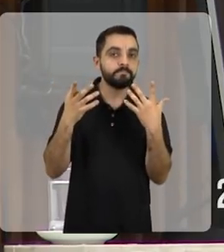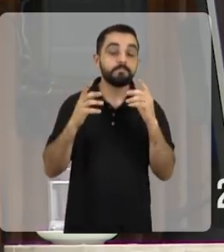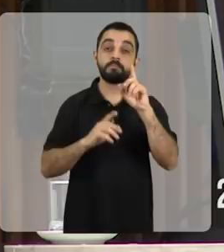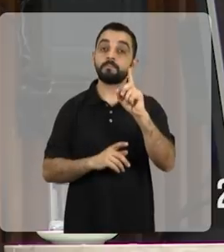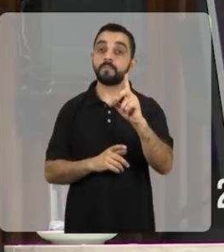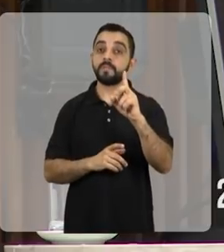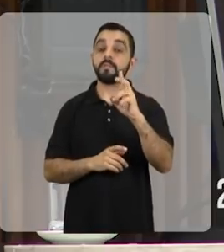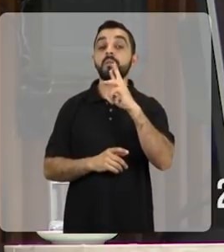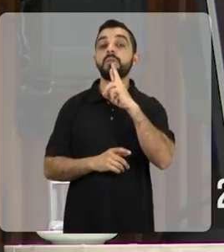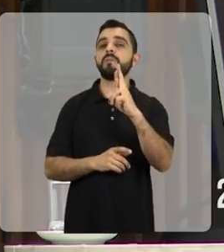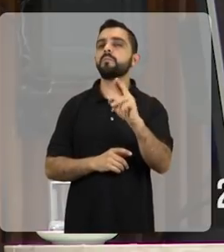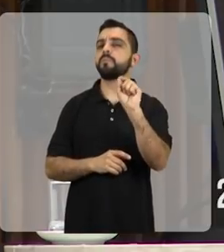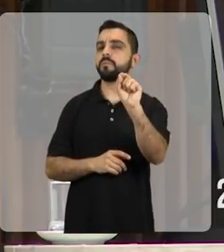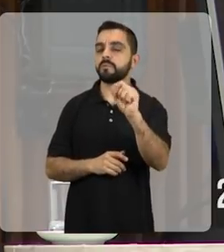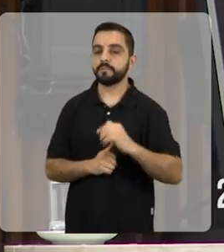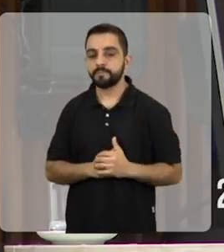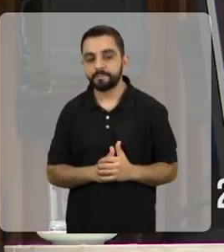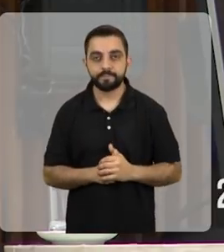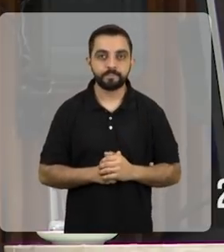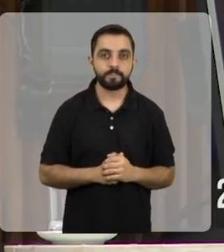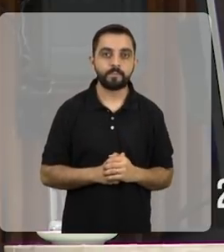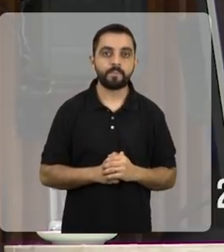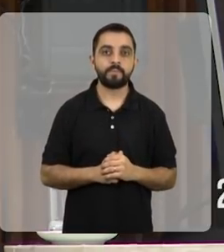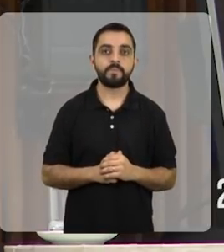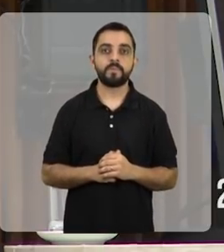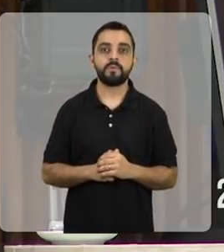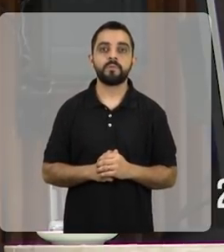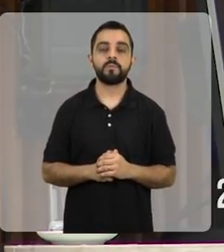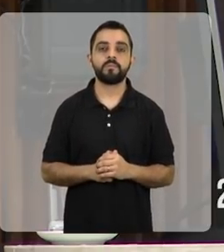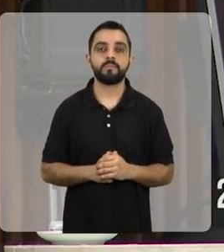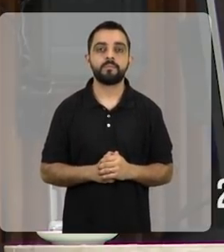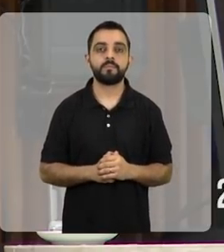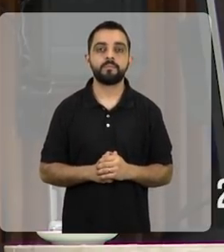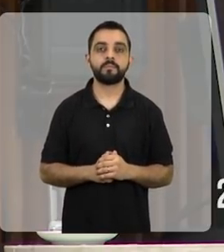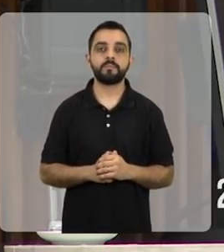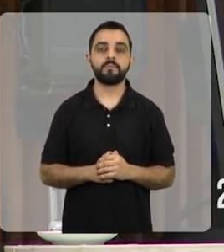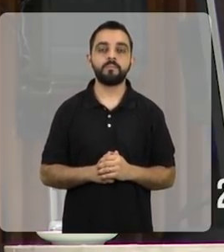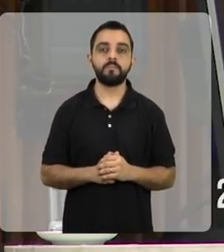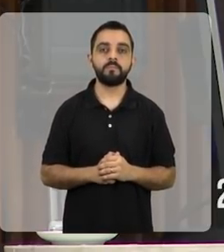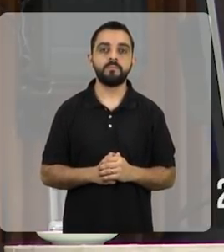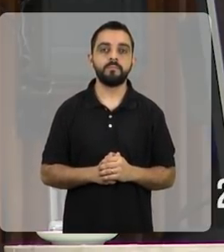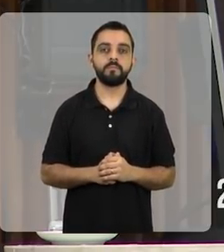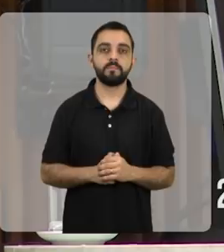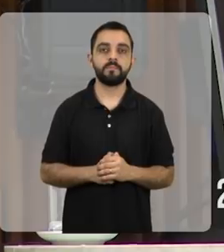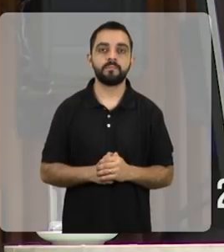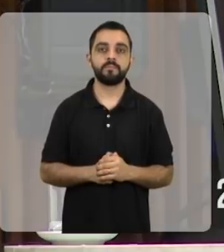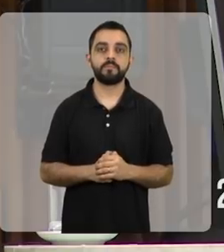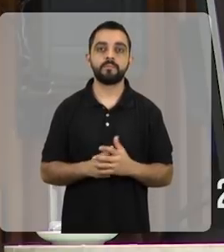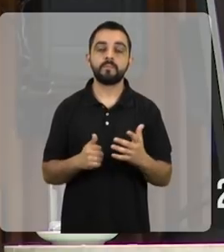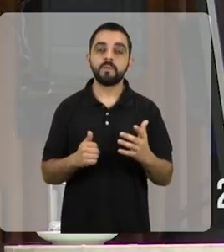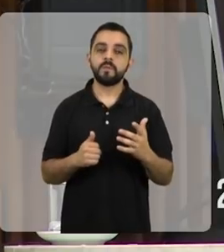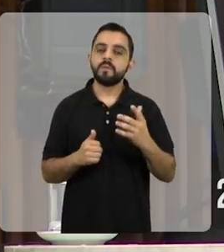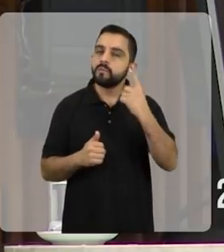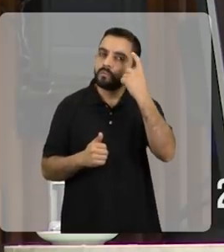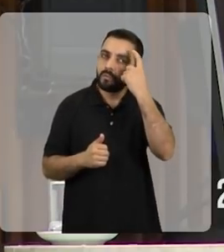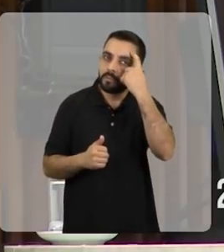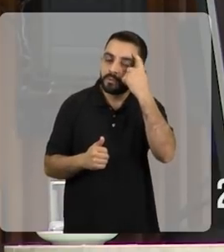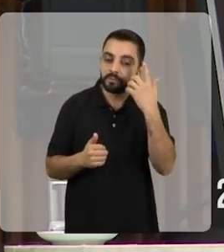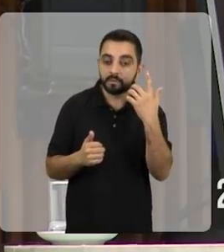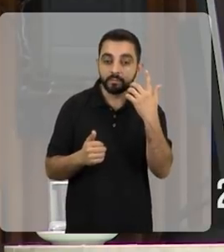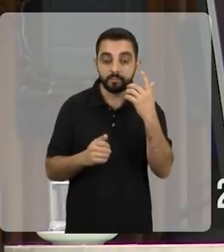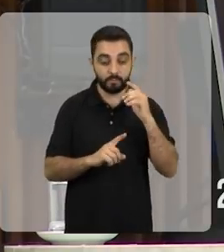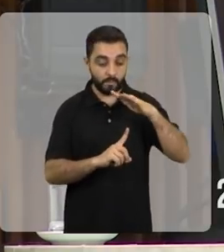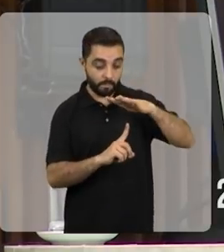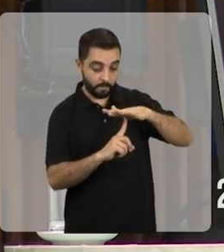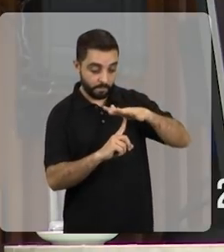a resposta os senhores deputados e deputadas é o seguinte não é possível pensar o destino do